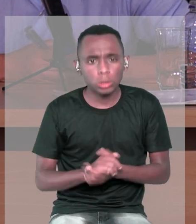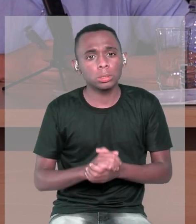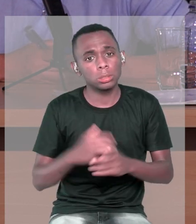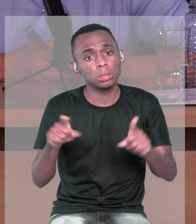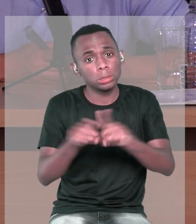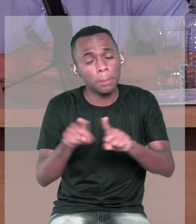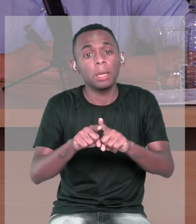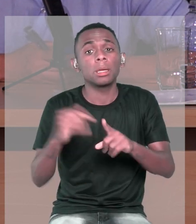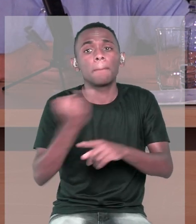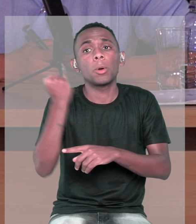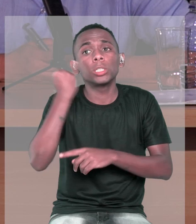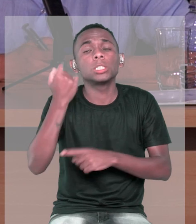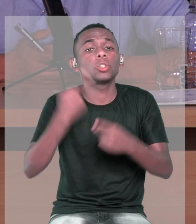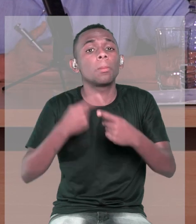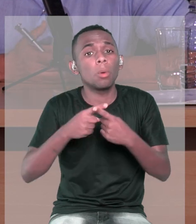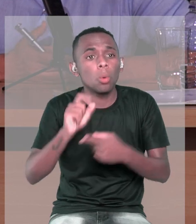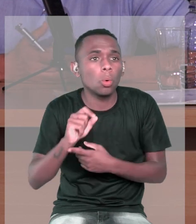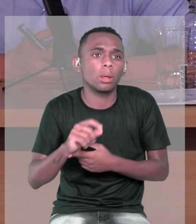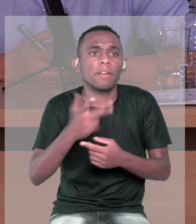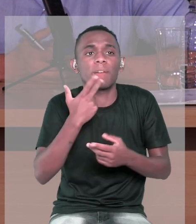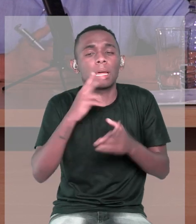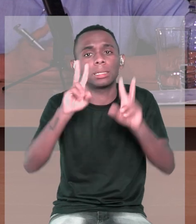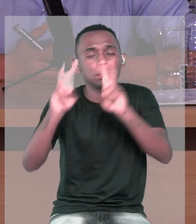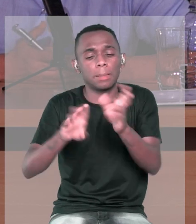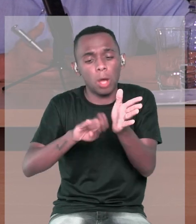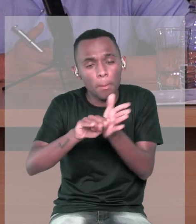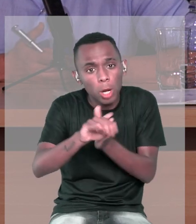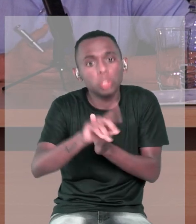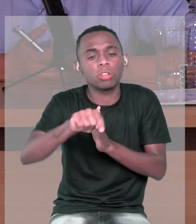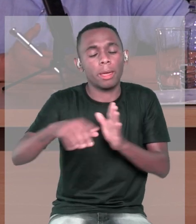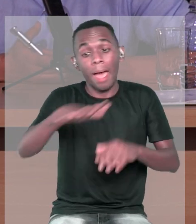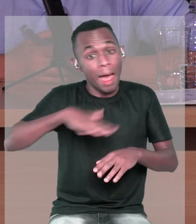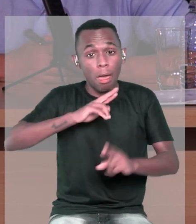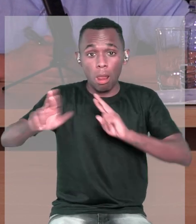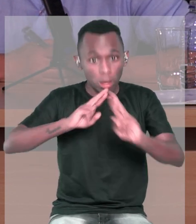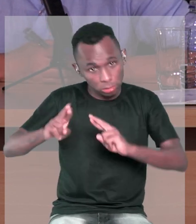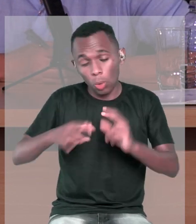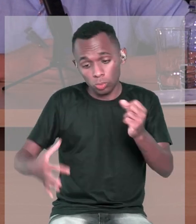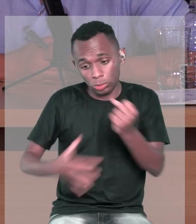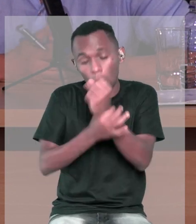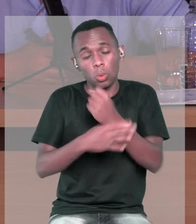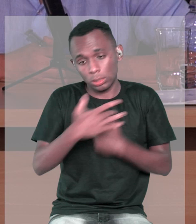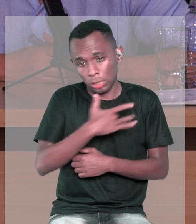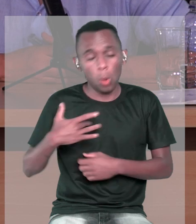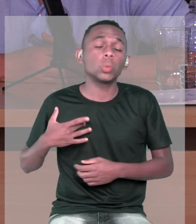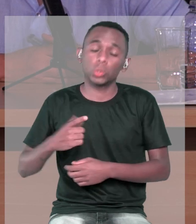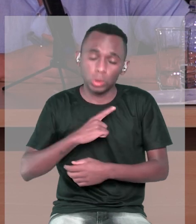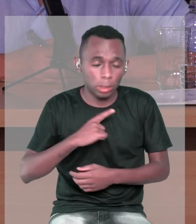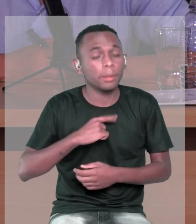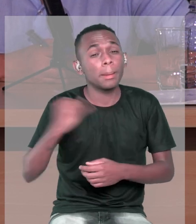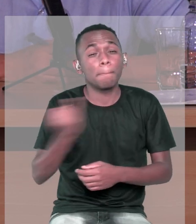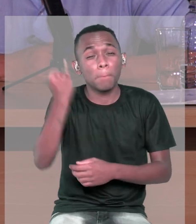e super importante, porque falar de microbiótica e de sistema humanitário é falar de sanitarismo, principalmente